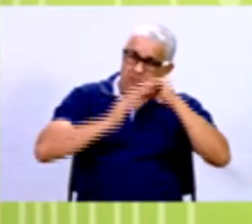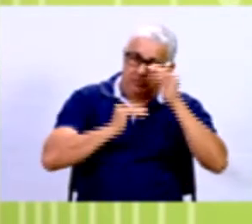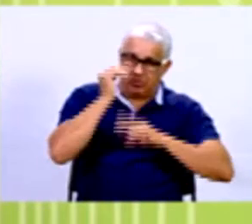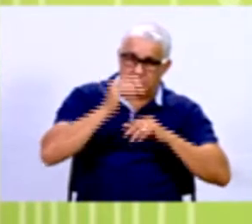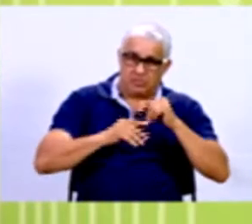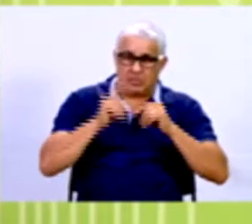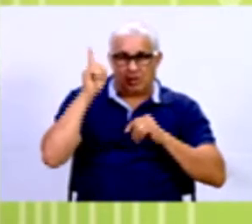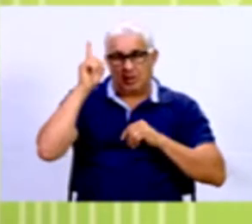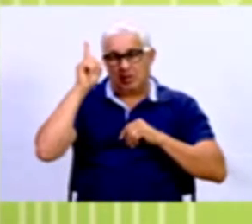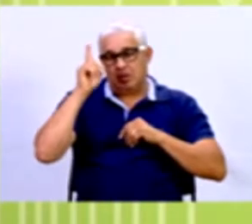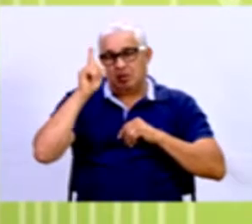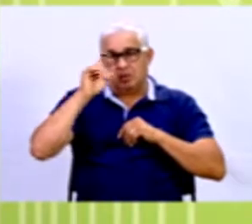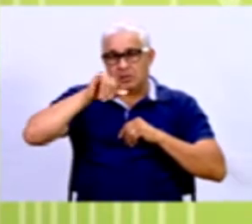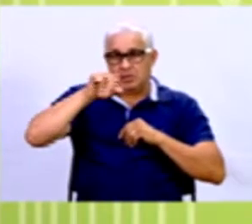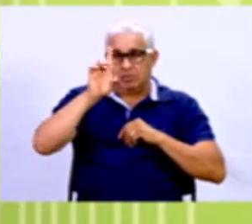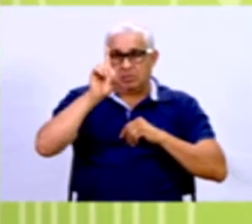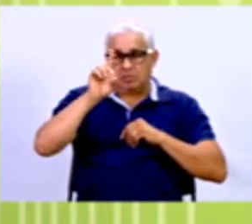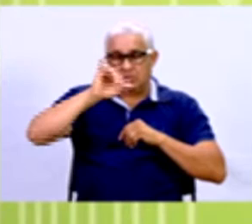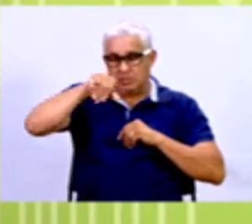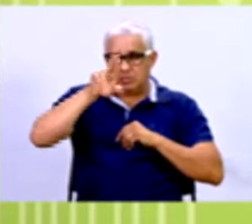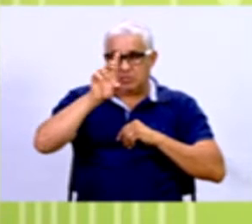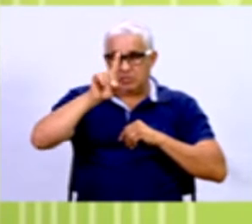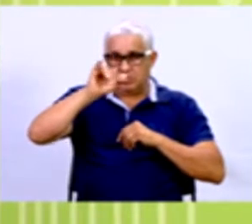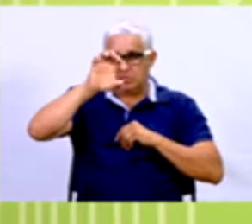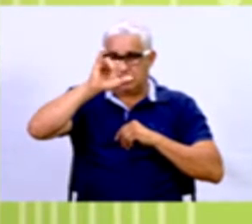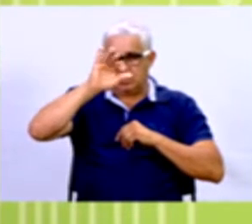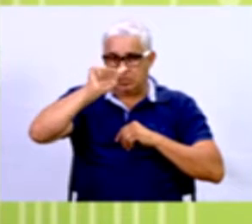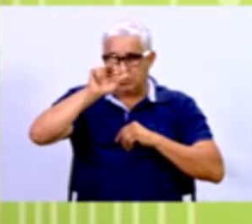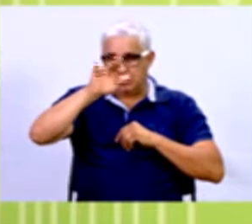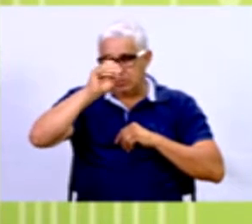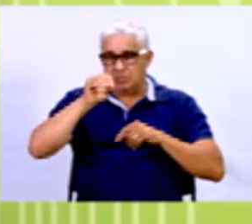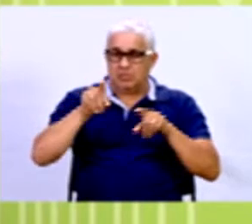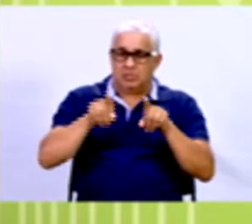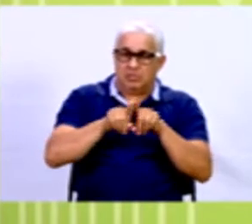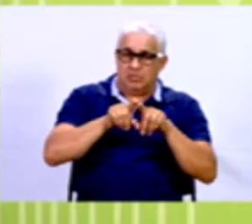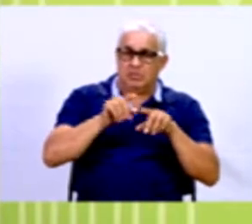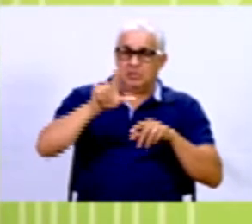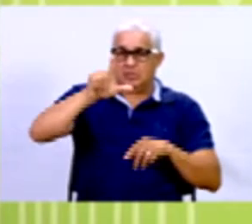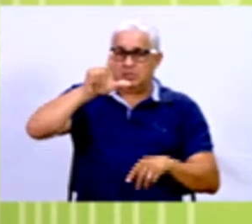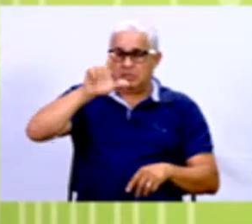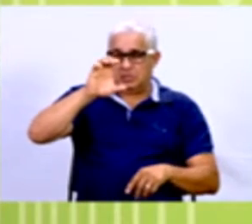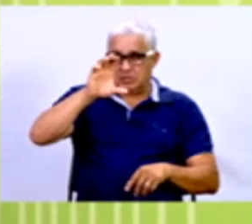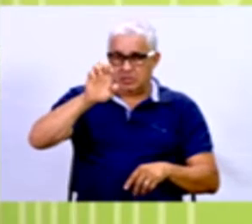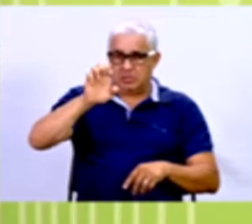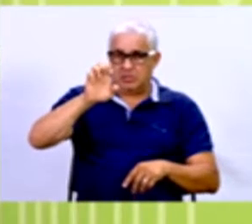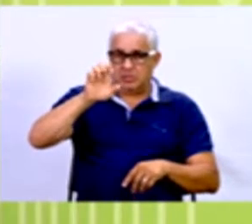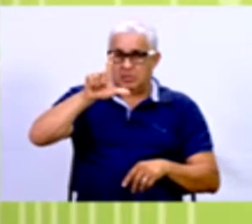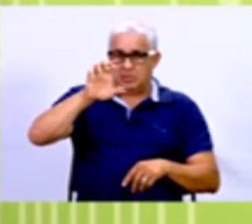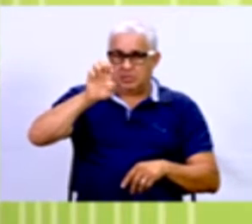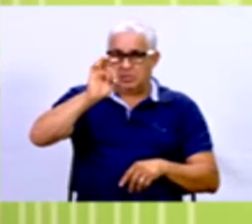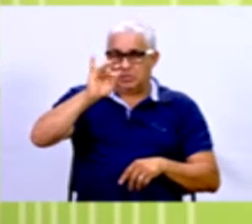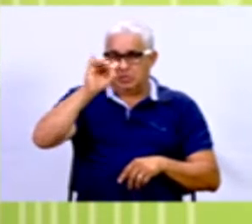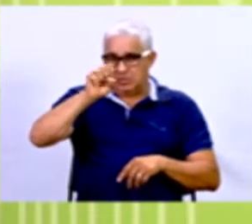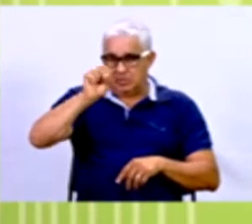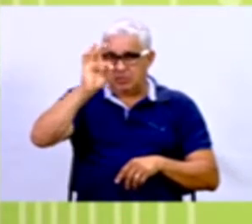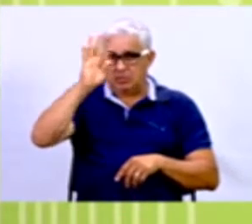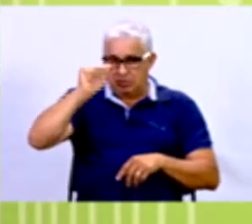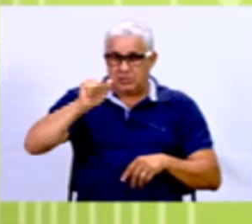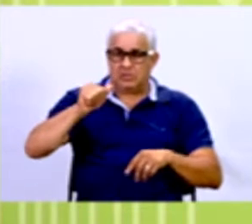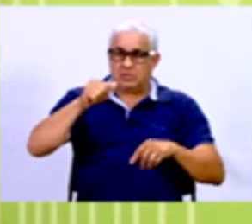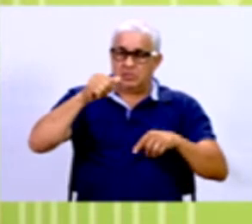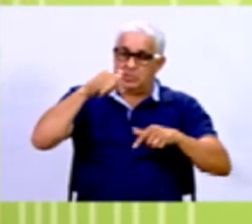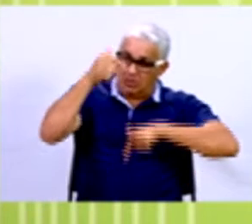lá do judiciário, mas ele trabalha sob regime seletista, então ele deve ser observado, sim,